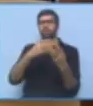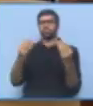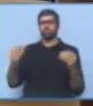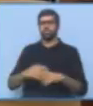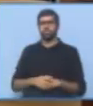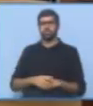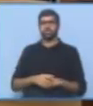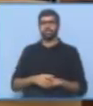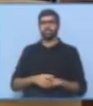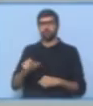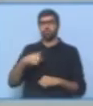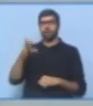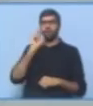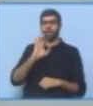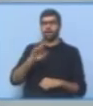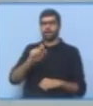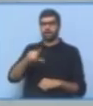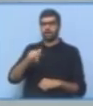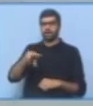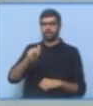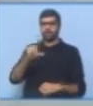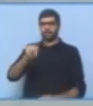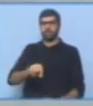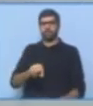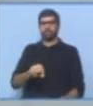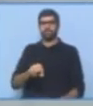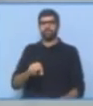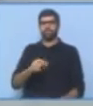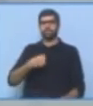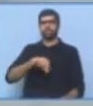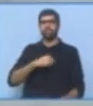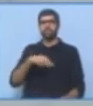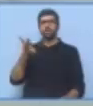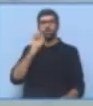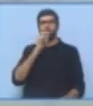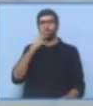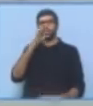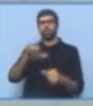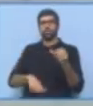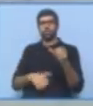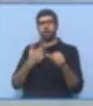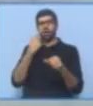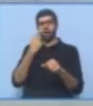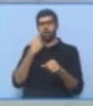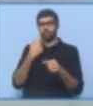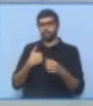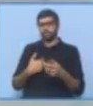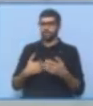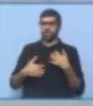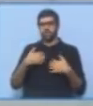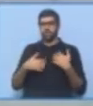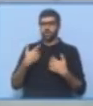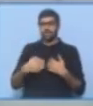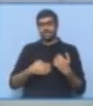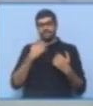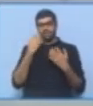Eu escutava aqui a Helena também e estávamos a escutar um relato de um batismo muito empolgado e muito